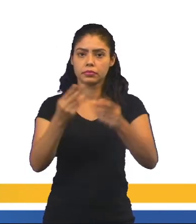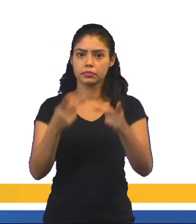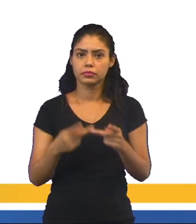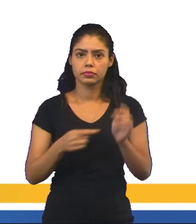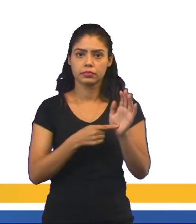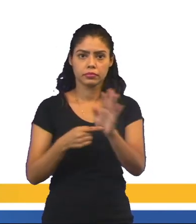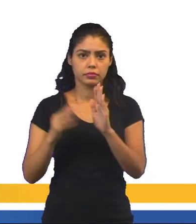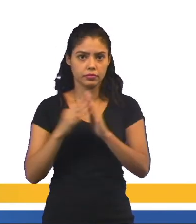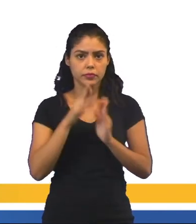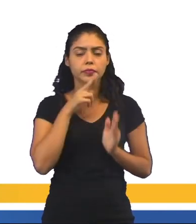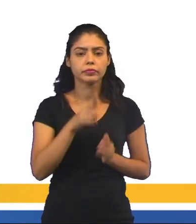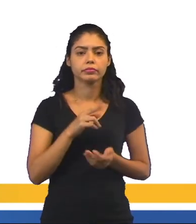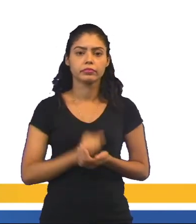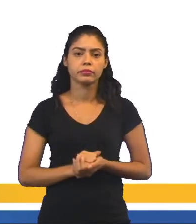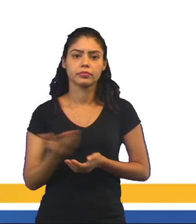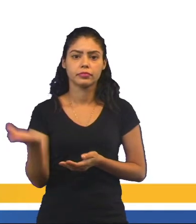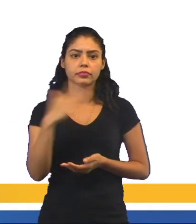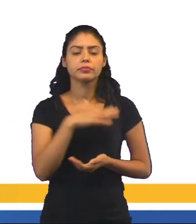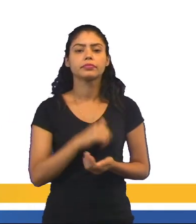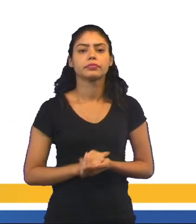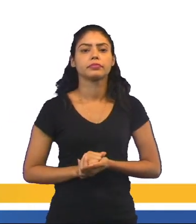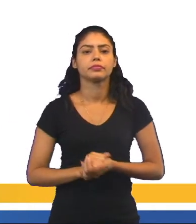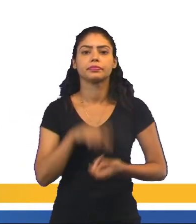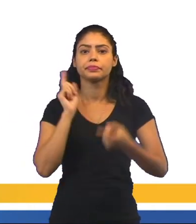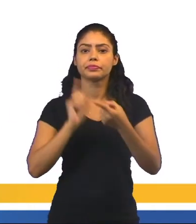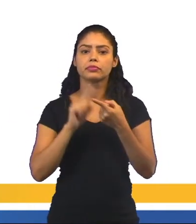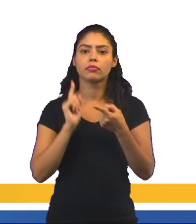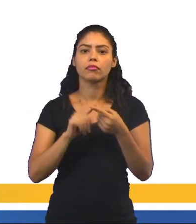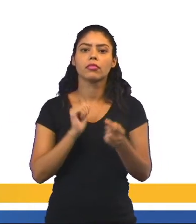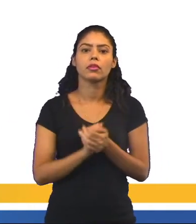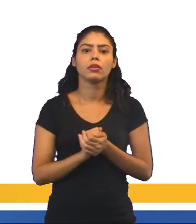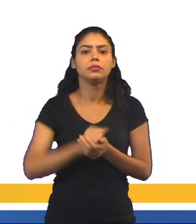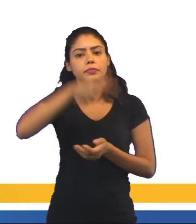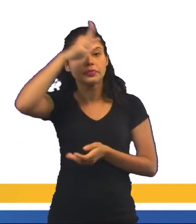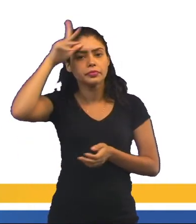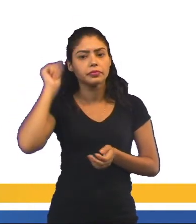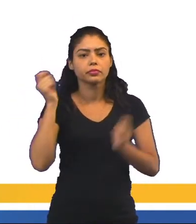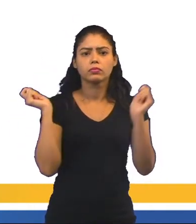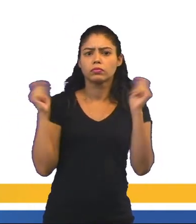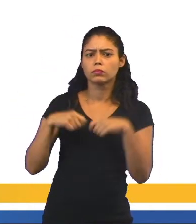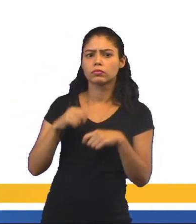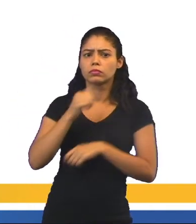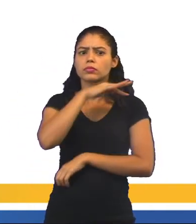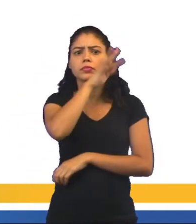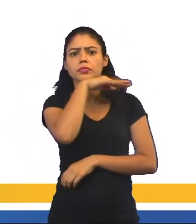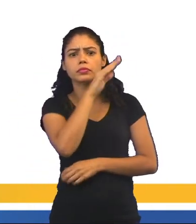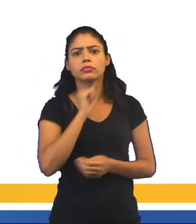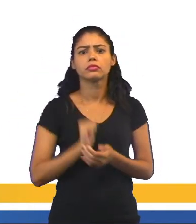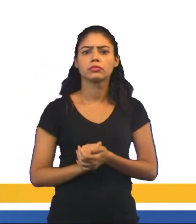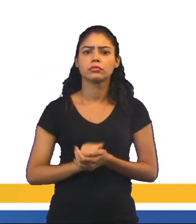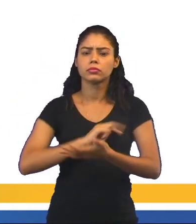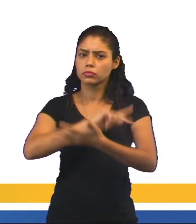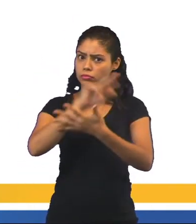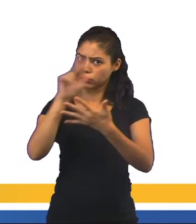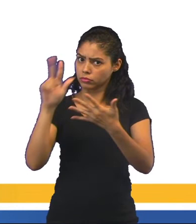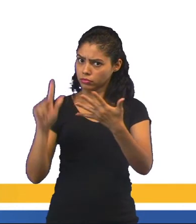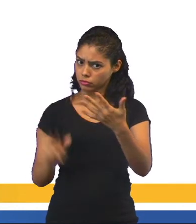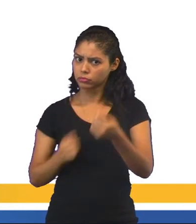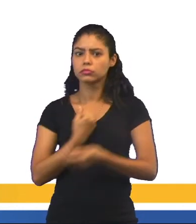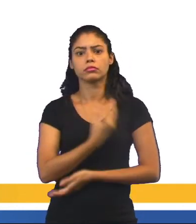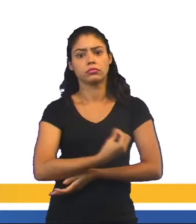todo mundo da casa para responder a questão. Vamos lá então? Número 1. O bioma amazônico possui uma fauna